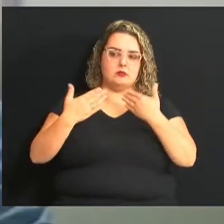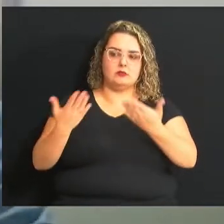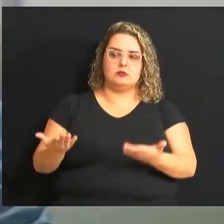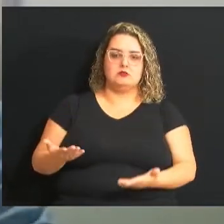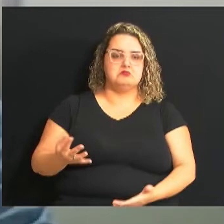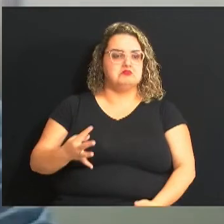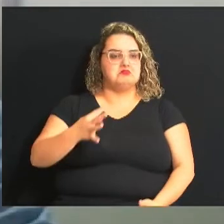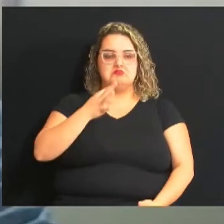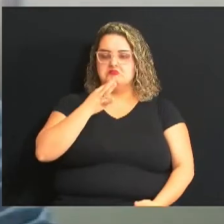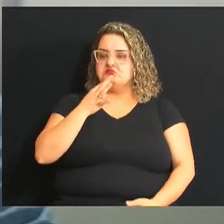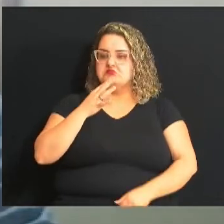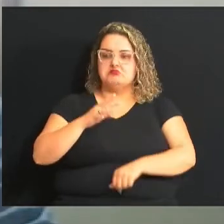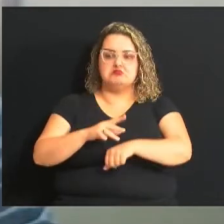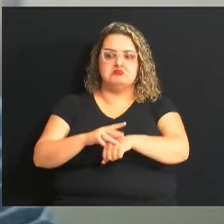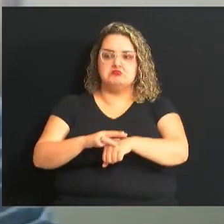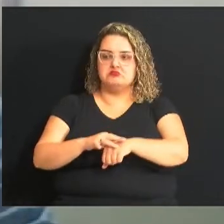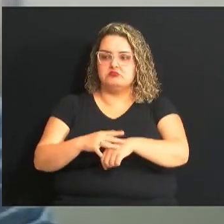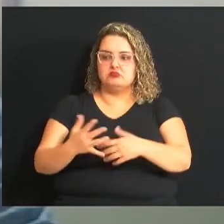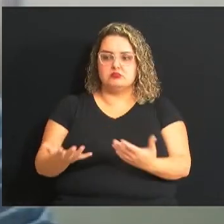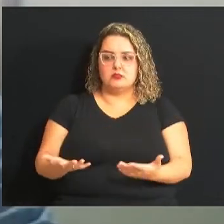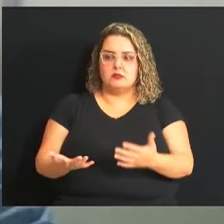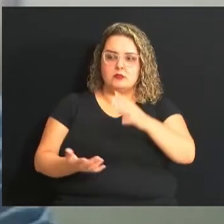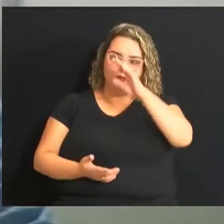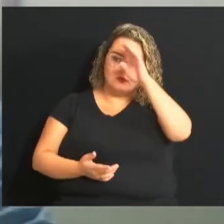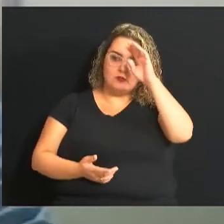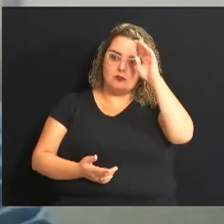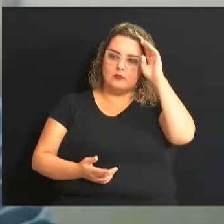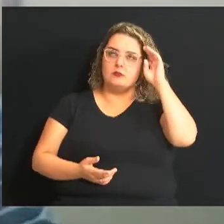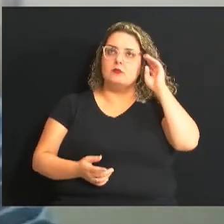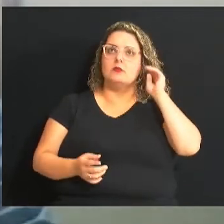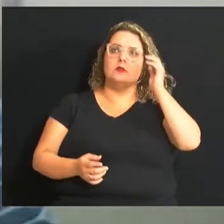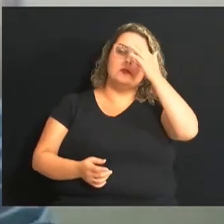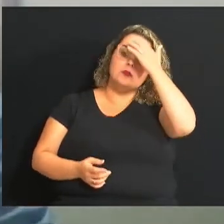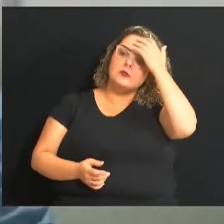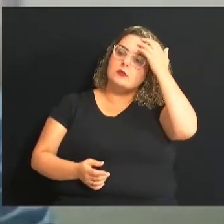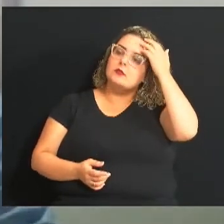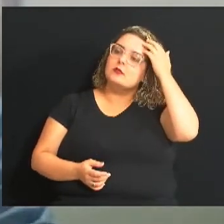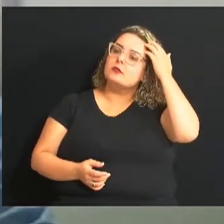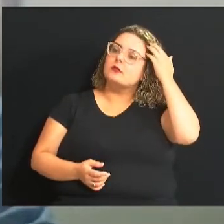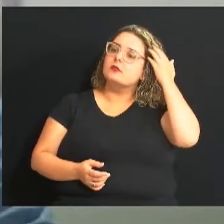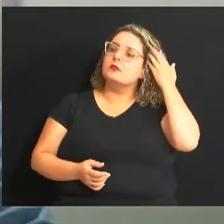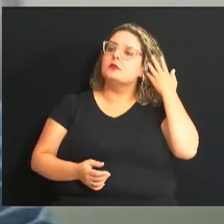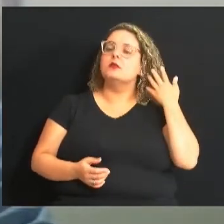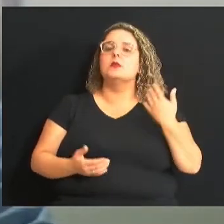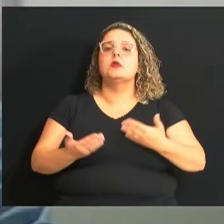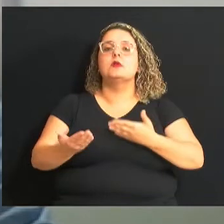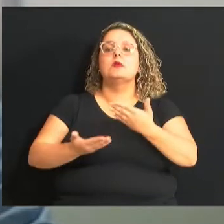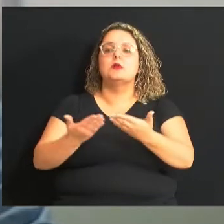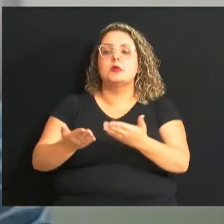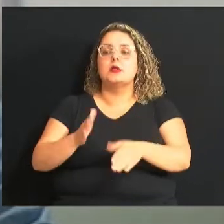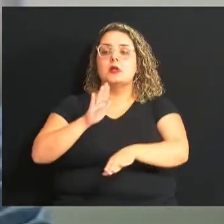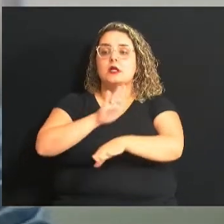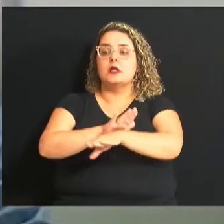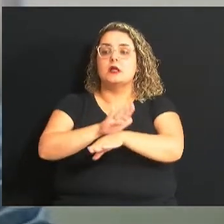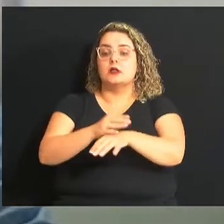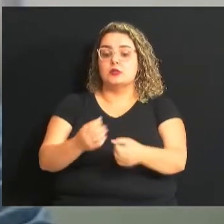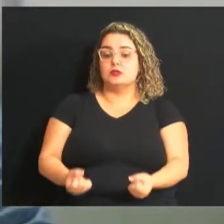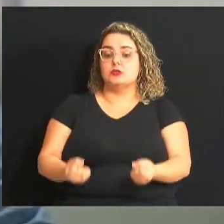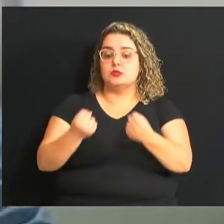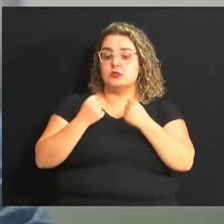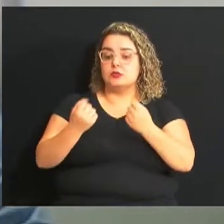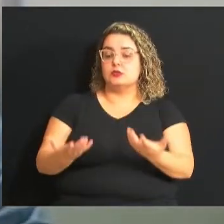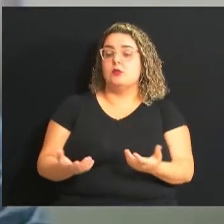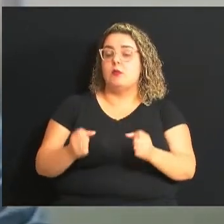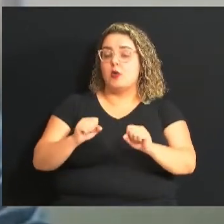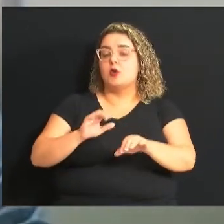doença que não é praticamente não tratada, mas assim, que contribui, que a atividade física pode contribuir. Seja ela